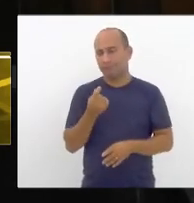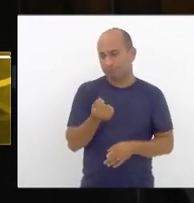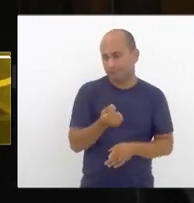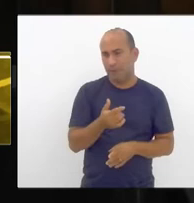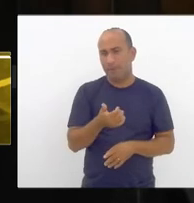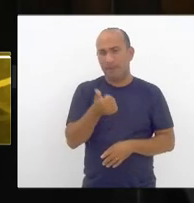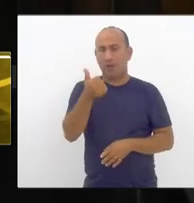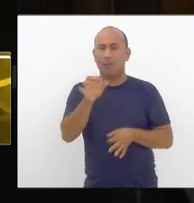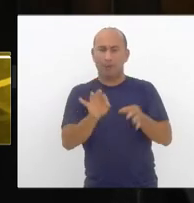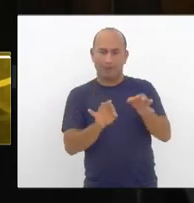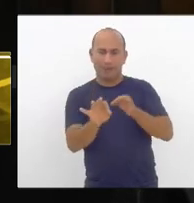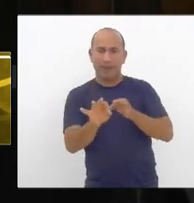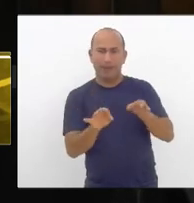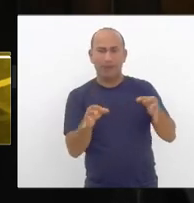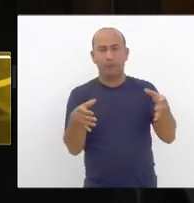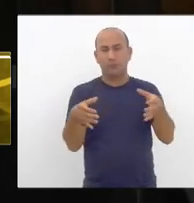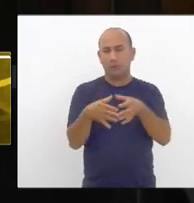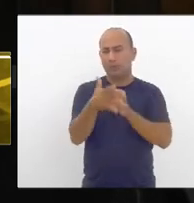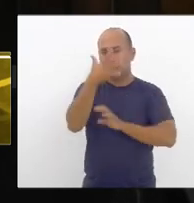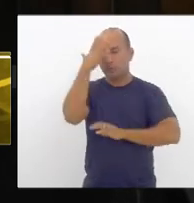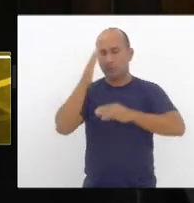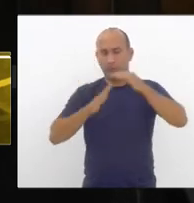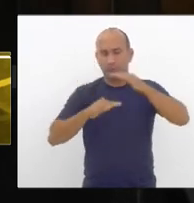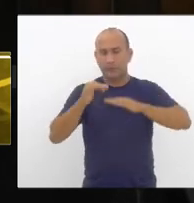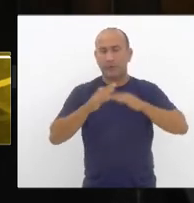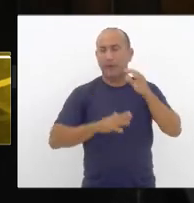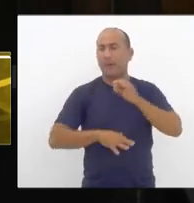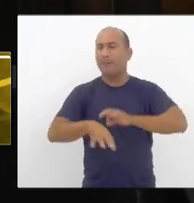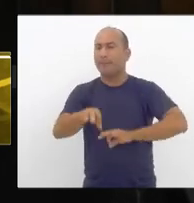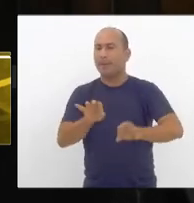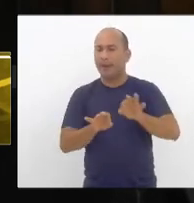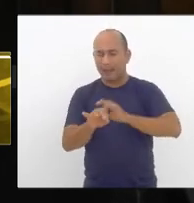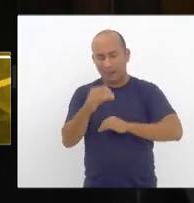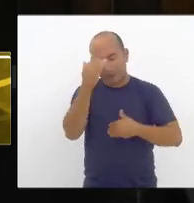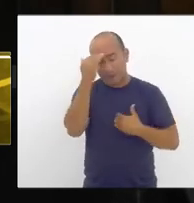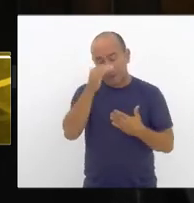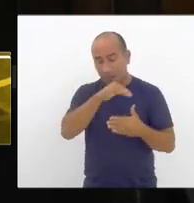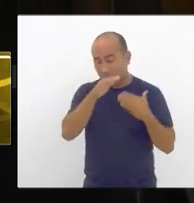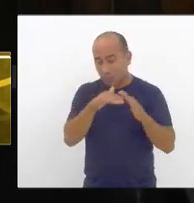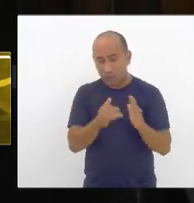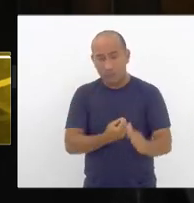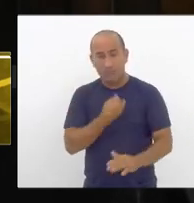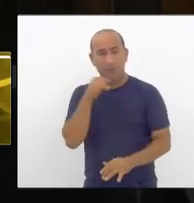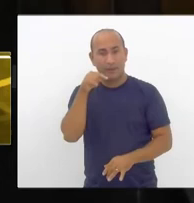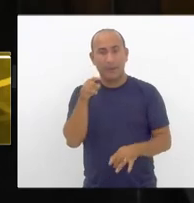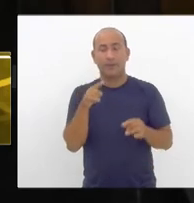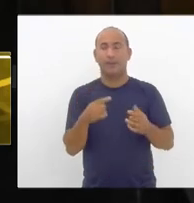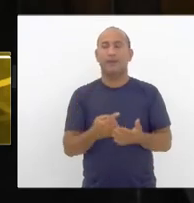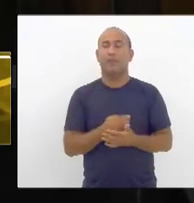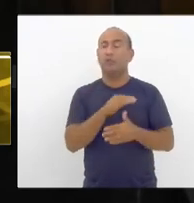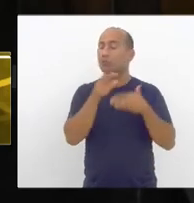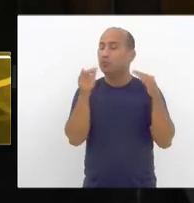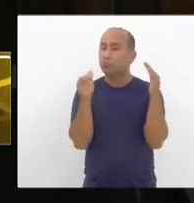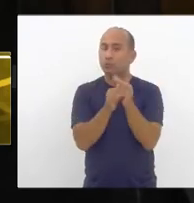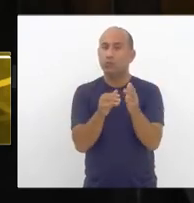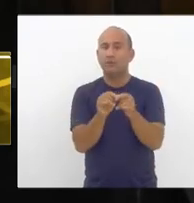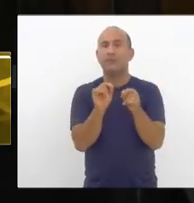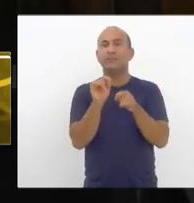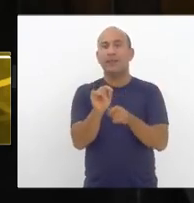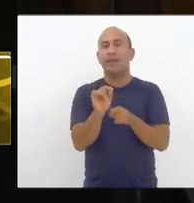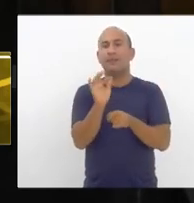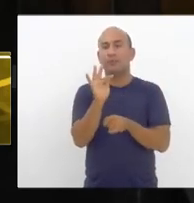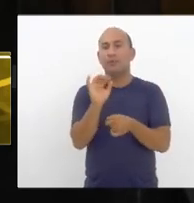equipe mais controlada com uma equipe muito bem informada e agradeço mais uma vez a todos eles que estão aqui presentes por tudo que eles fizeram e fazem